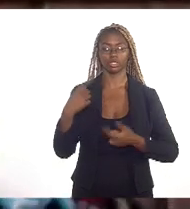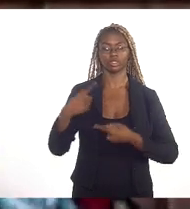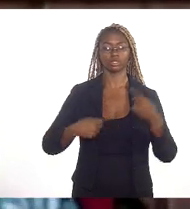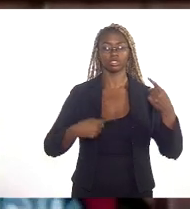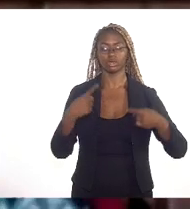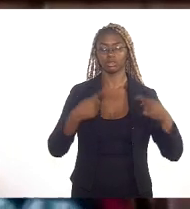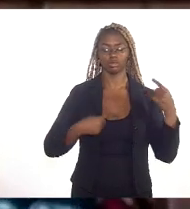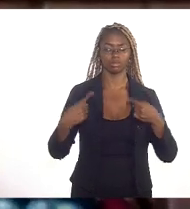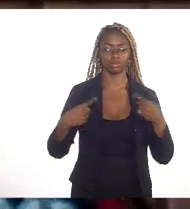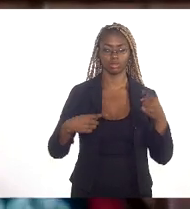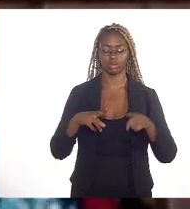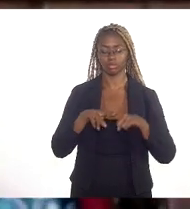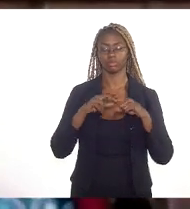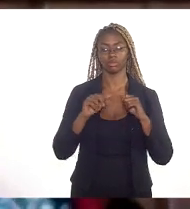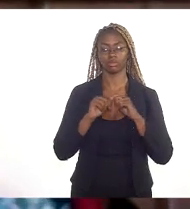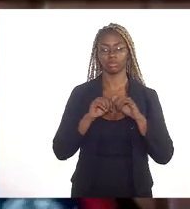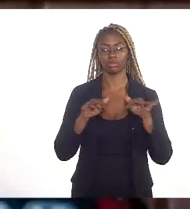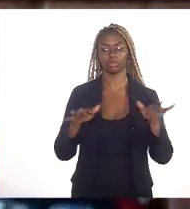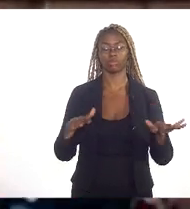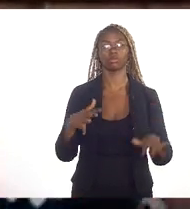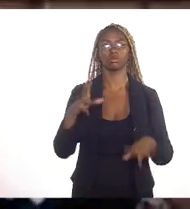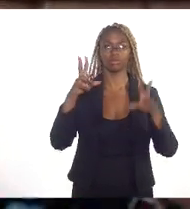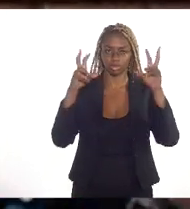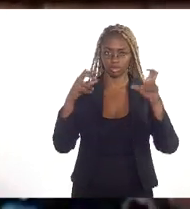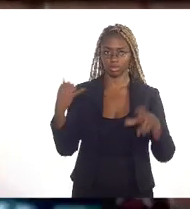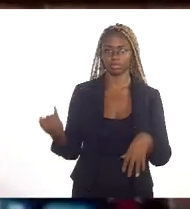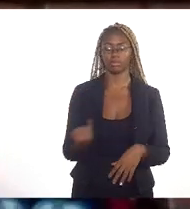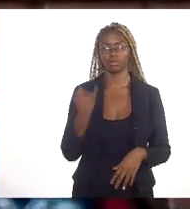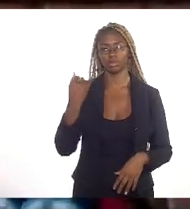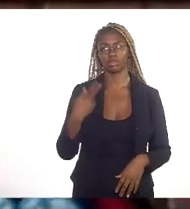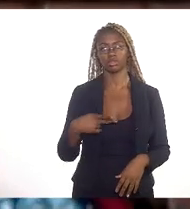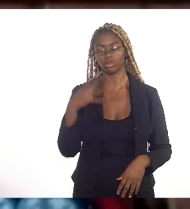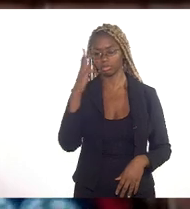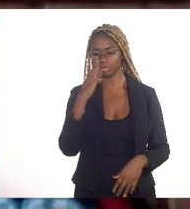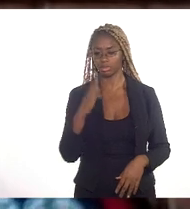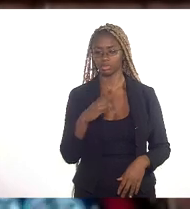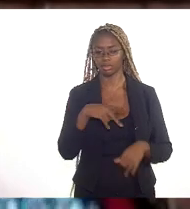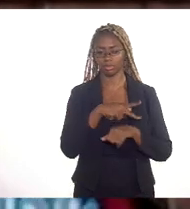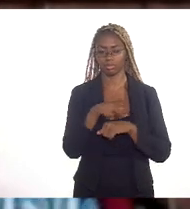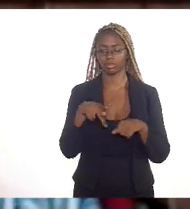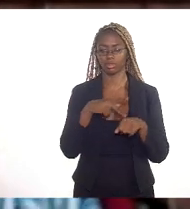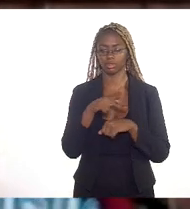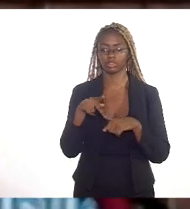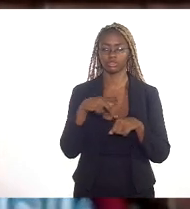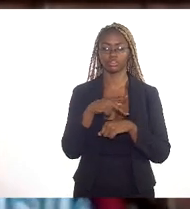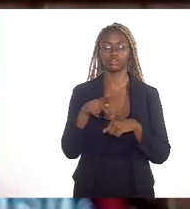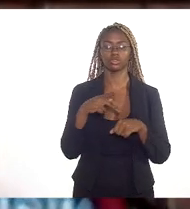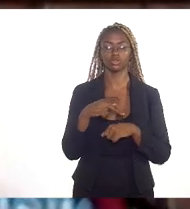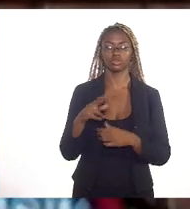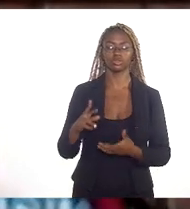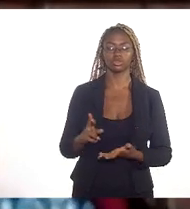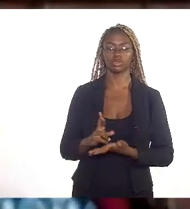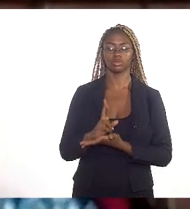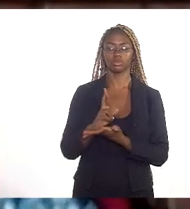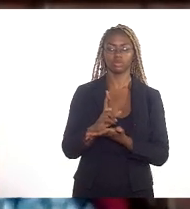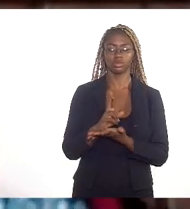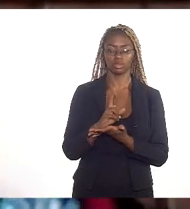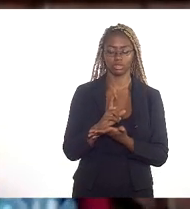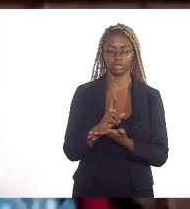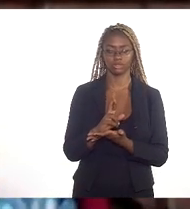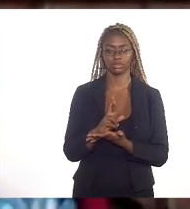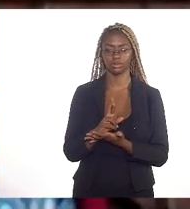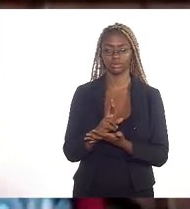que abrange um dos temas mais sensíveis do Brasil, né? Um país que representa,